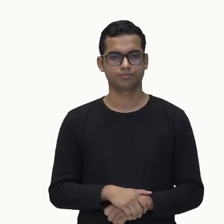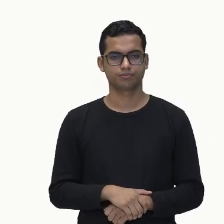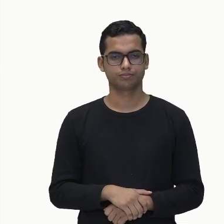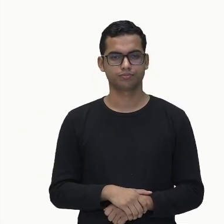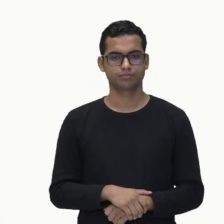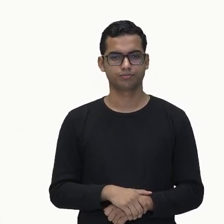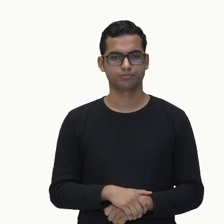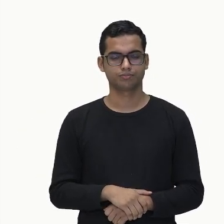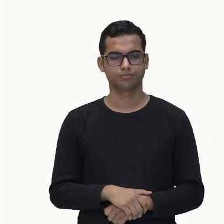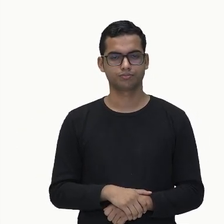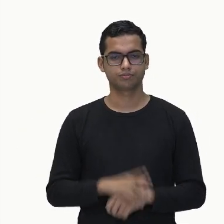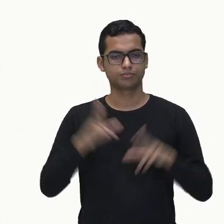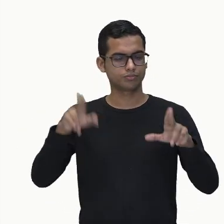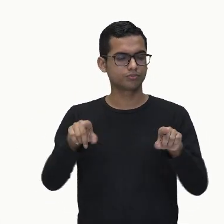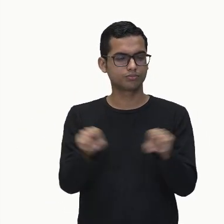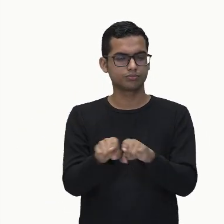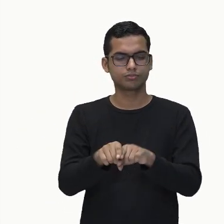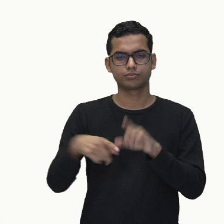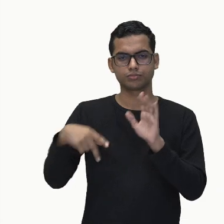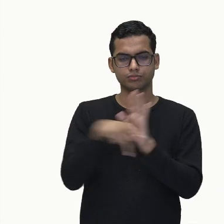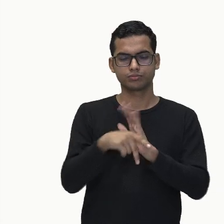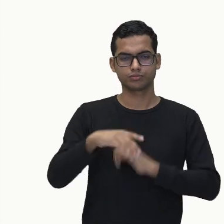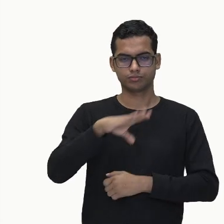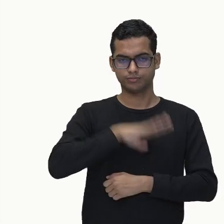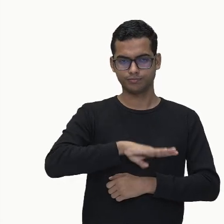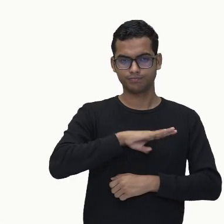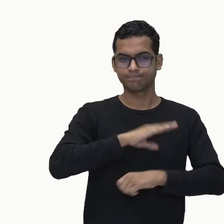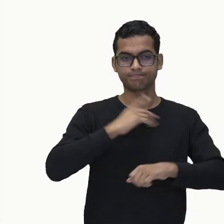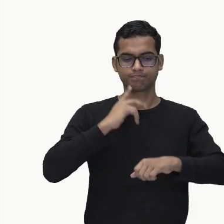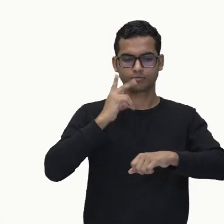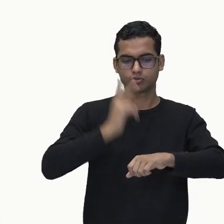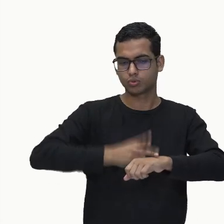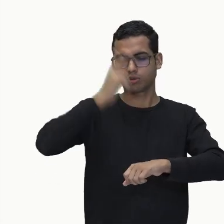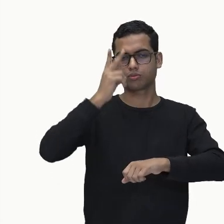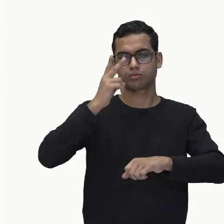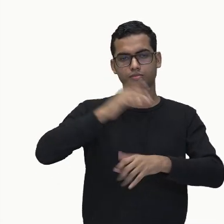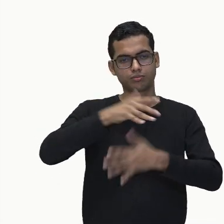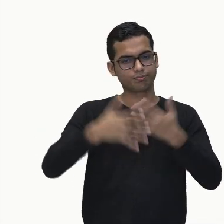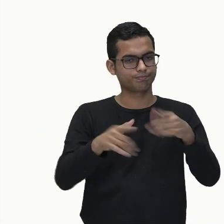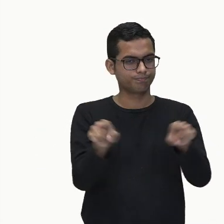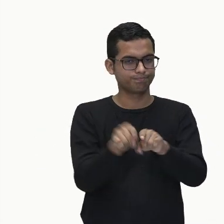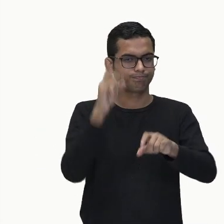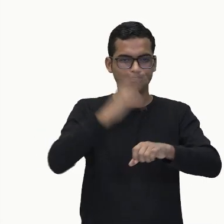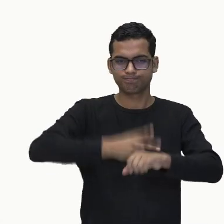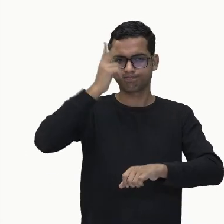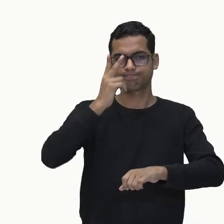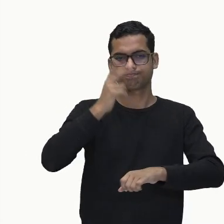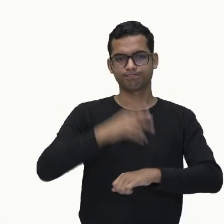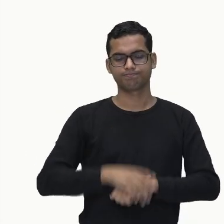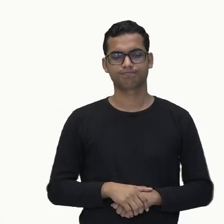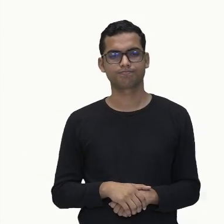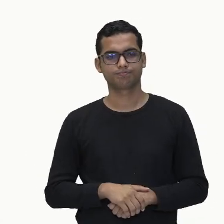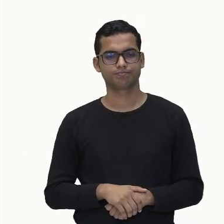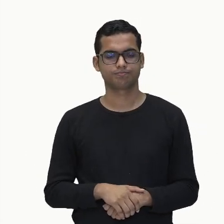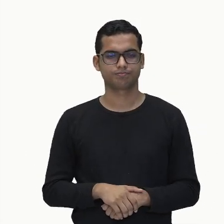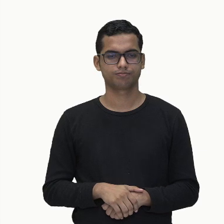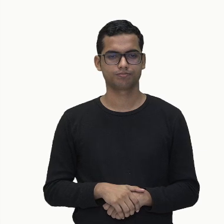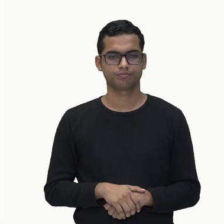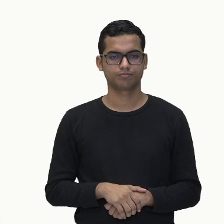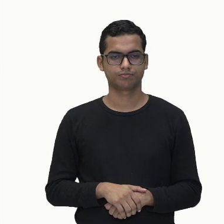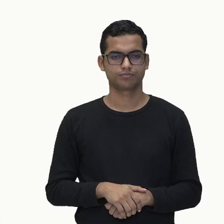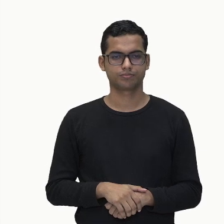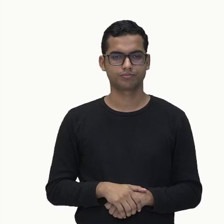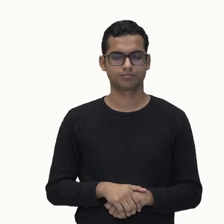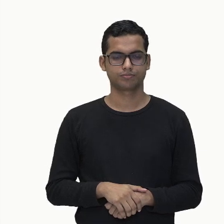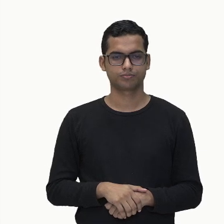em ponto ok bien Vamos para o terceiro o terceiro diz